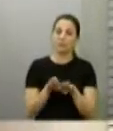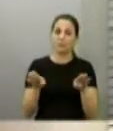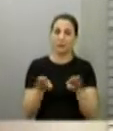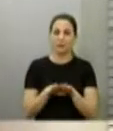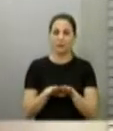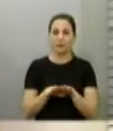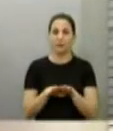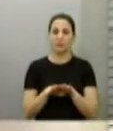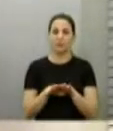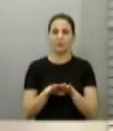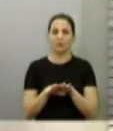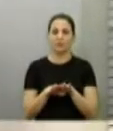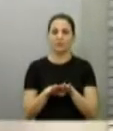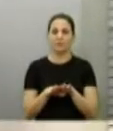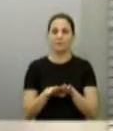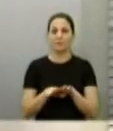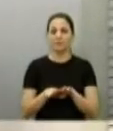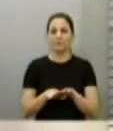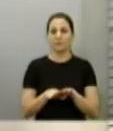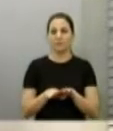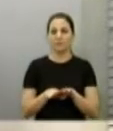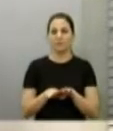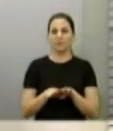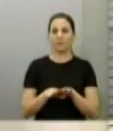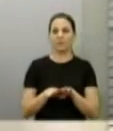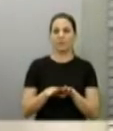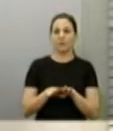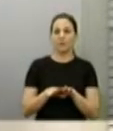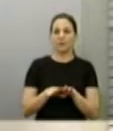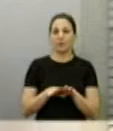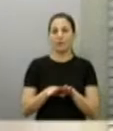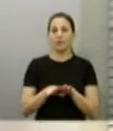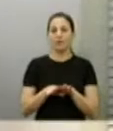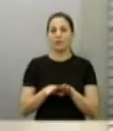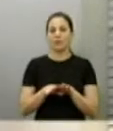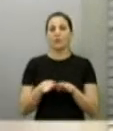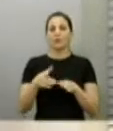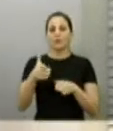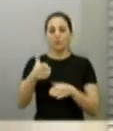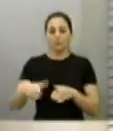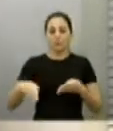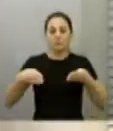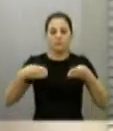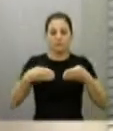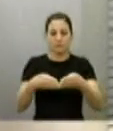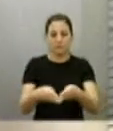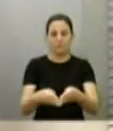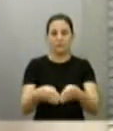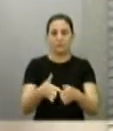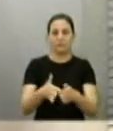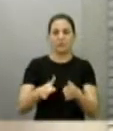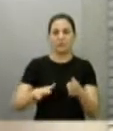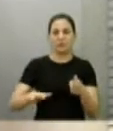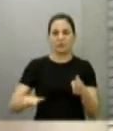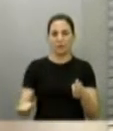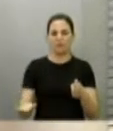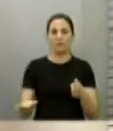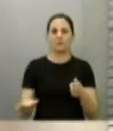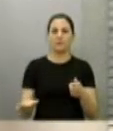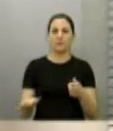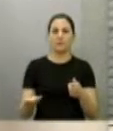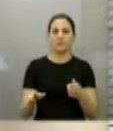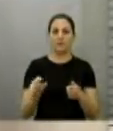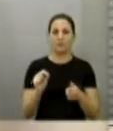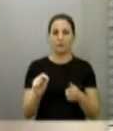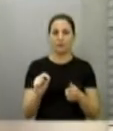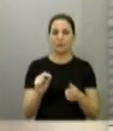não foi suficiente para tirar o foco principal de que a Câmara Municipal de Araraquara não é